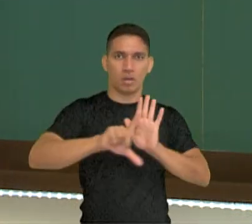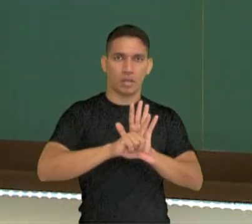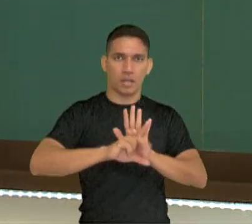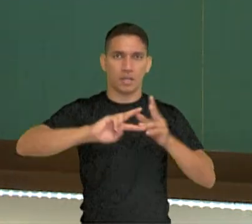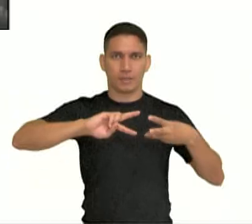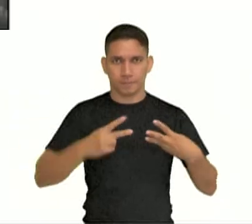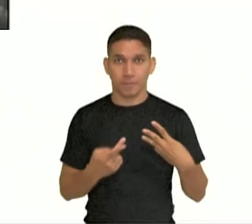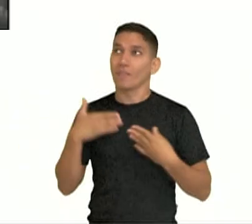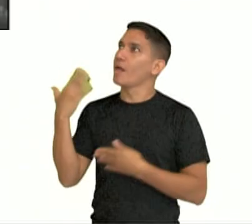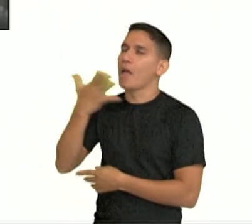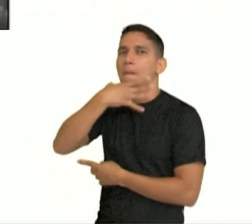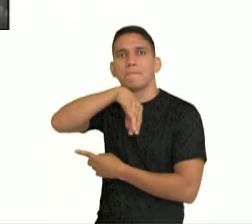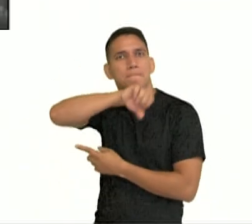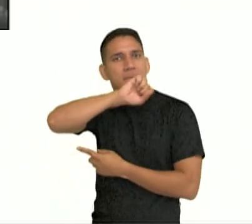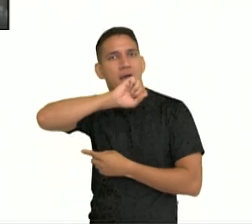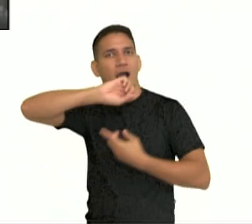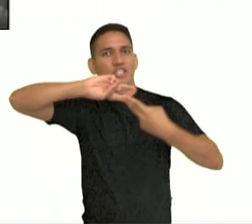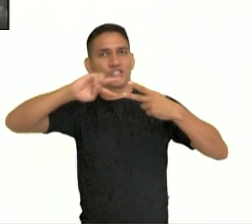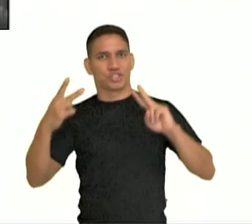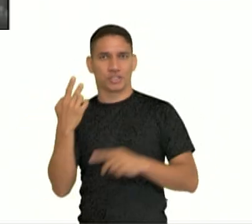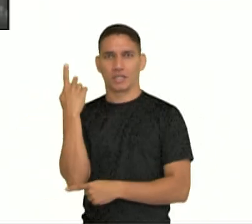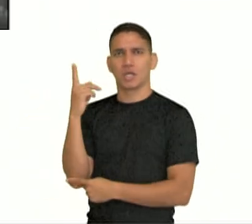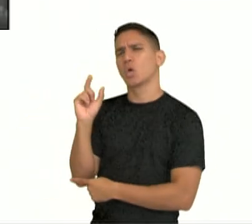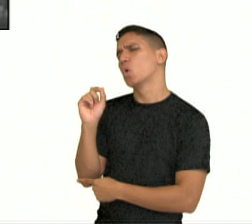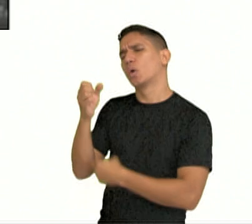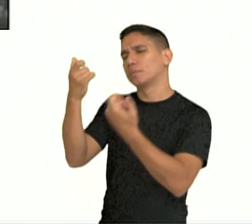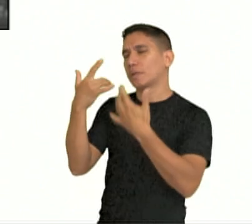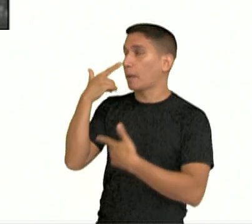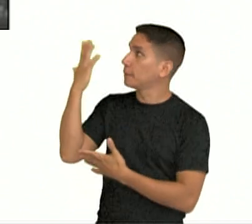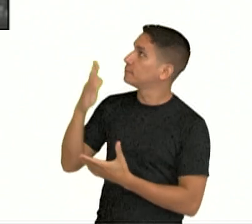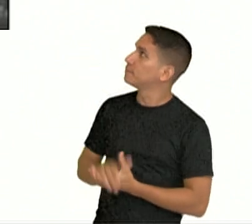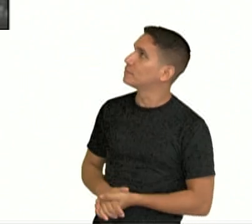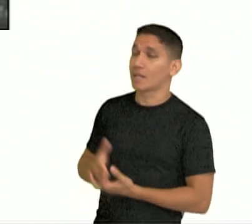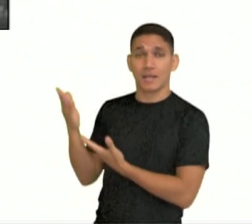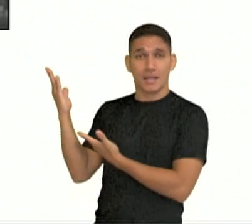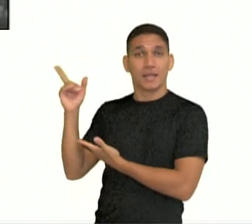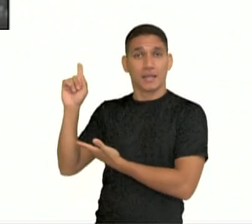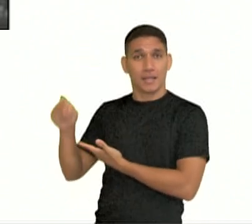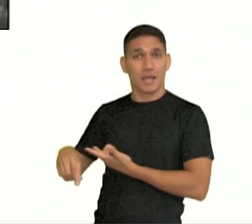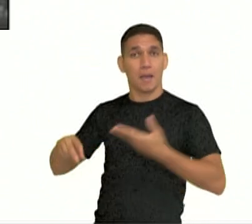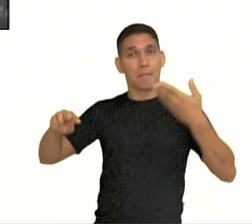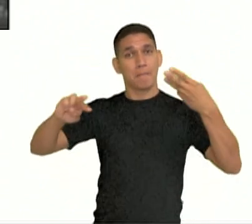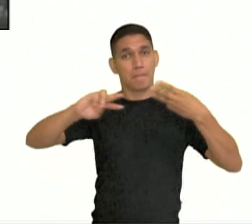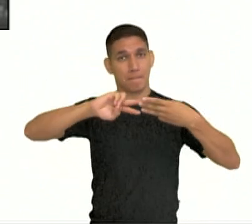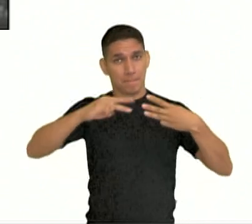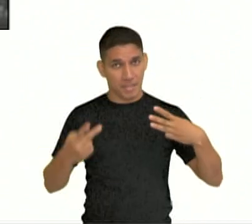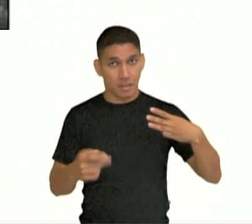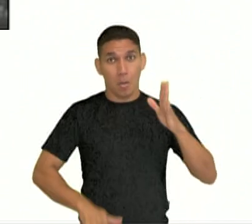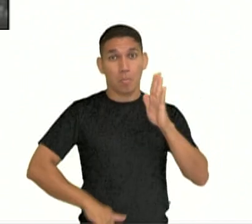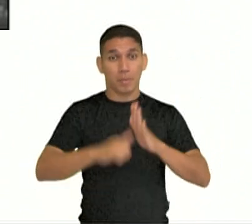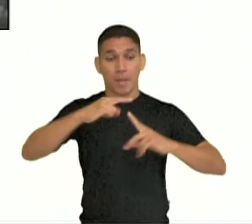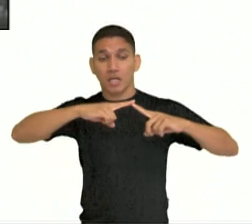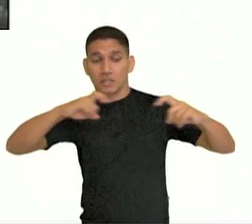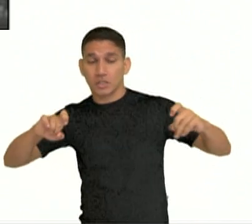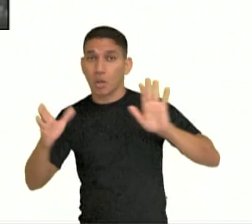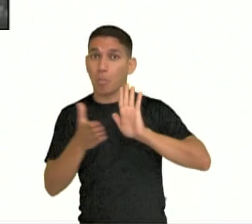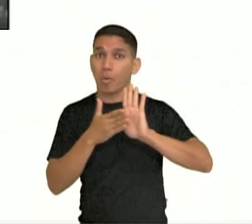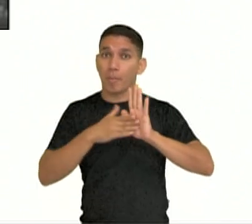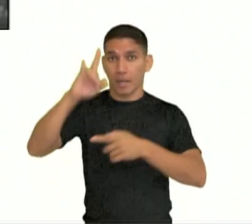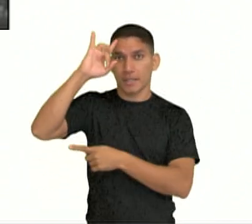da genética. Olha só essa tirinha aqui que está falando pra gente. Este é Mendel, o primeiro cientista a propor uma teoria